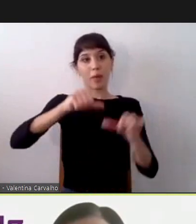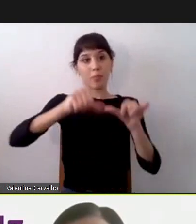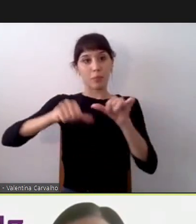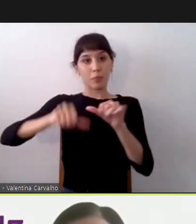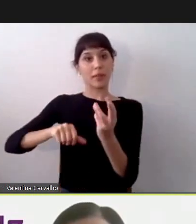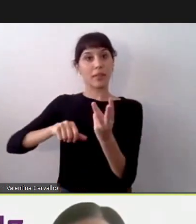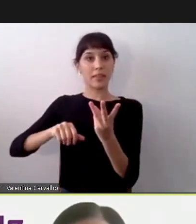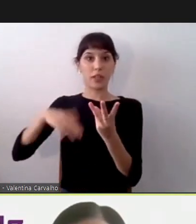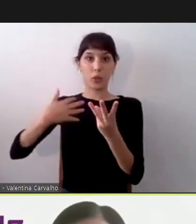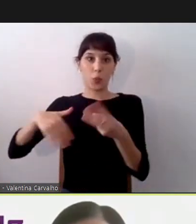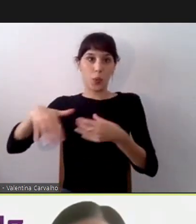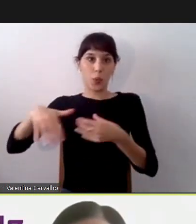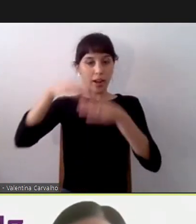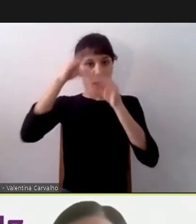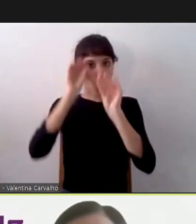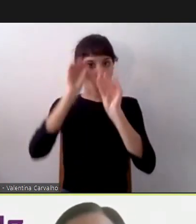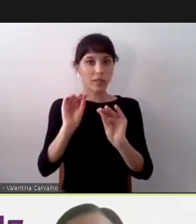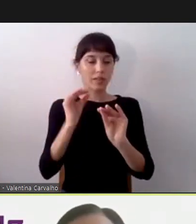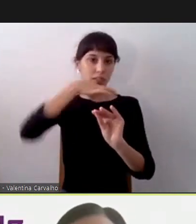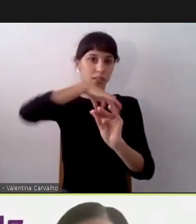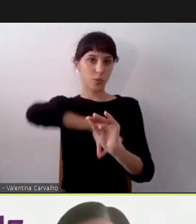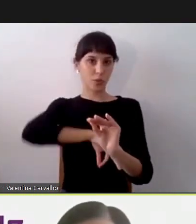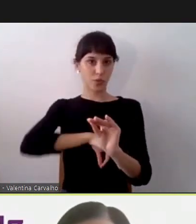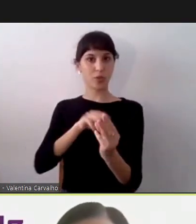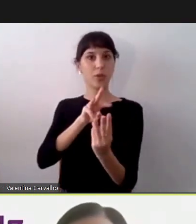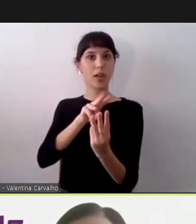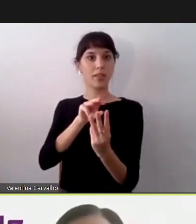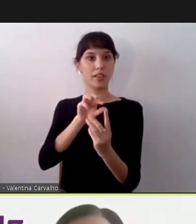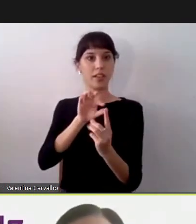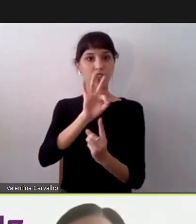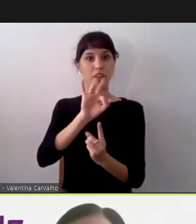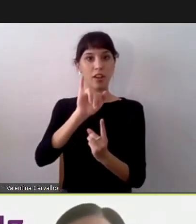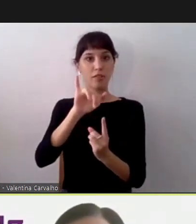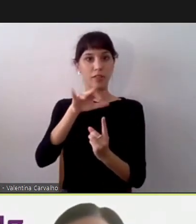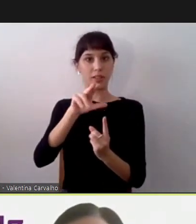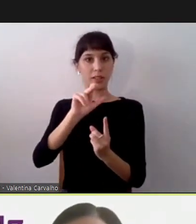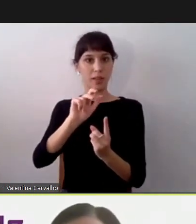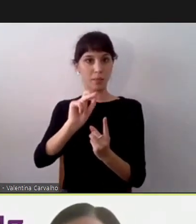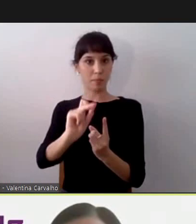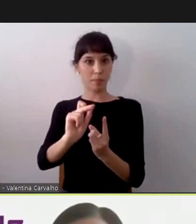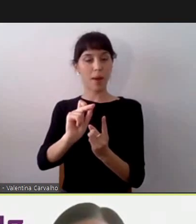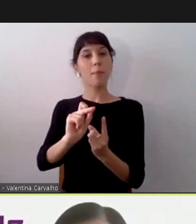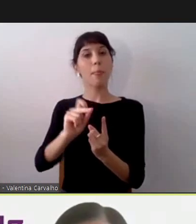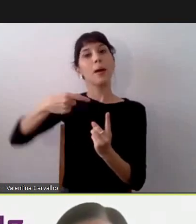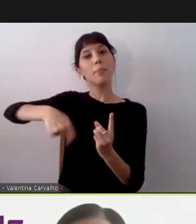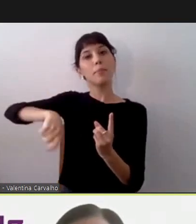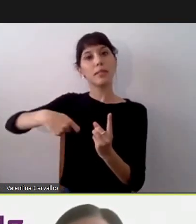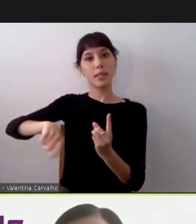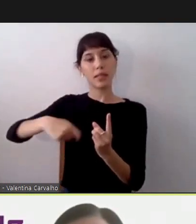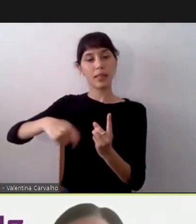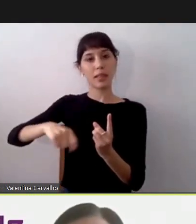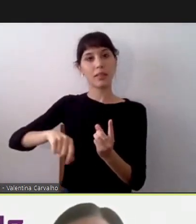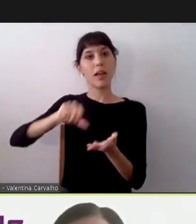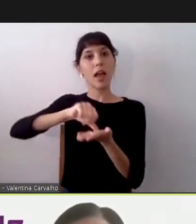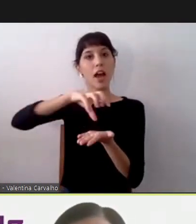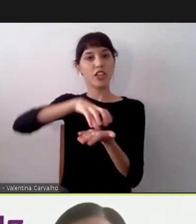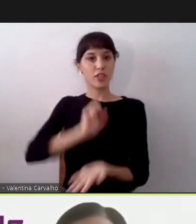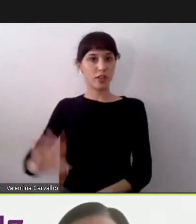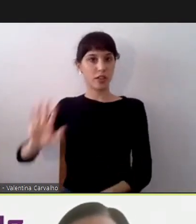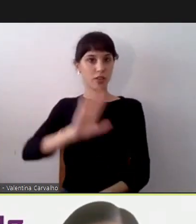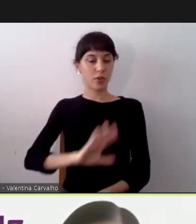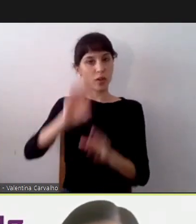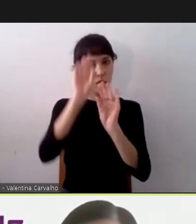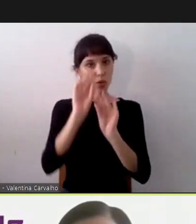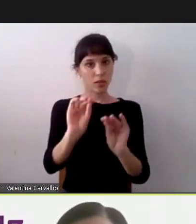na área da qualificação profissional. Filipe Henriques de Jesus, Presidente da Agência Nacional para a Qualificação e Ensino